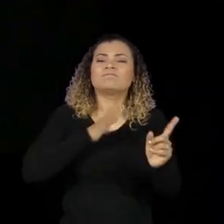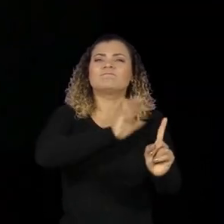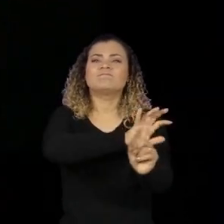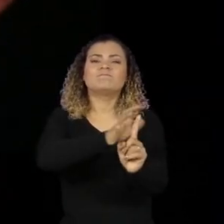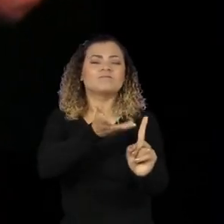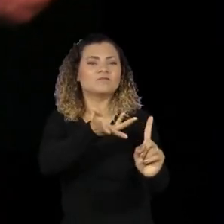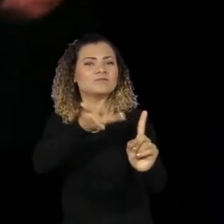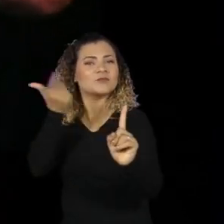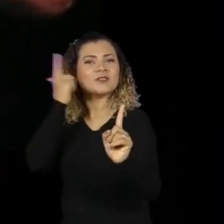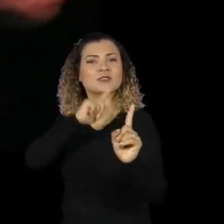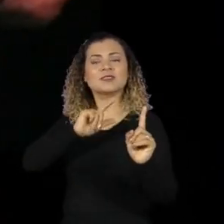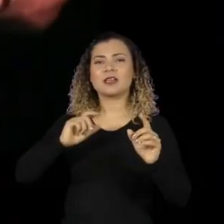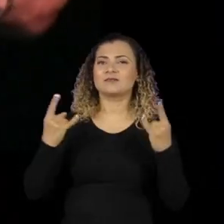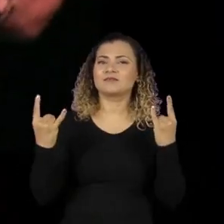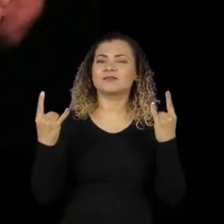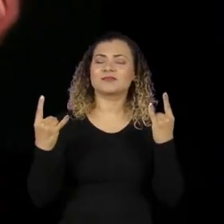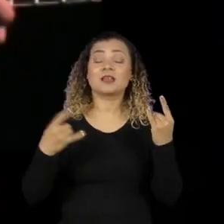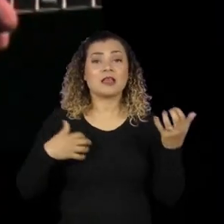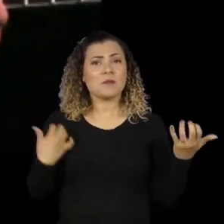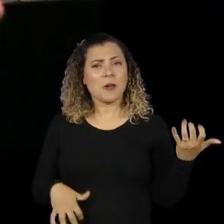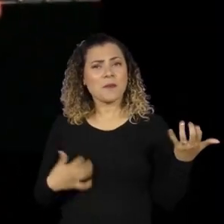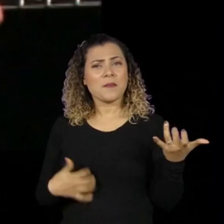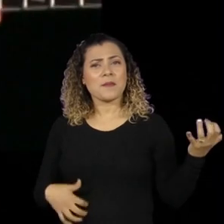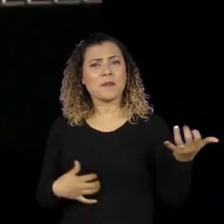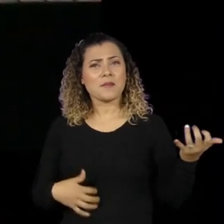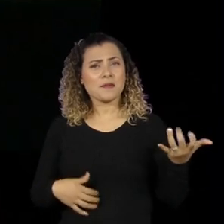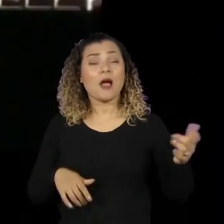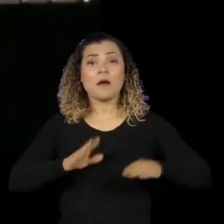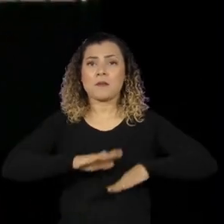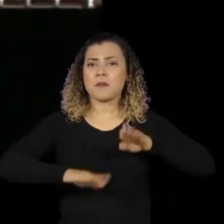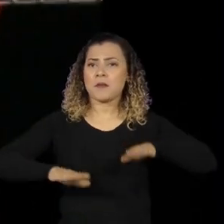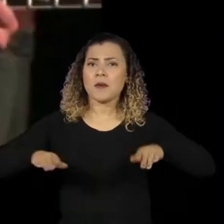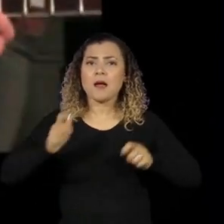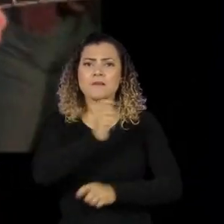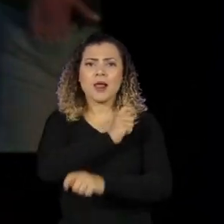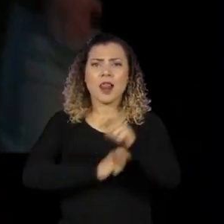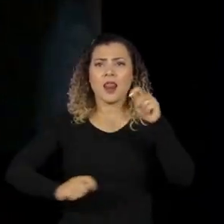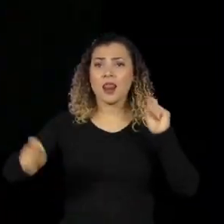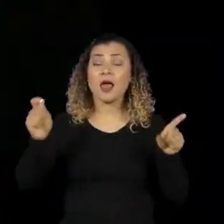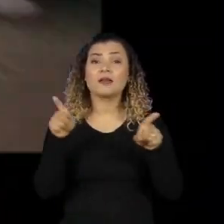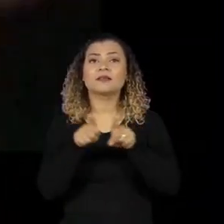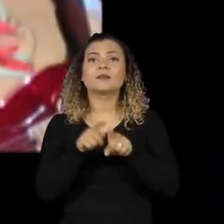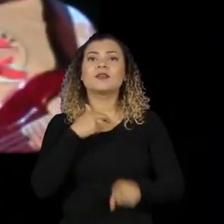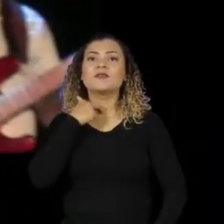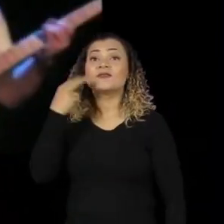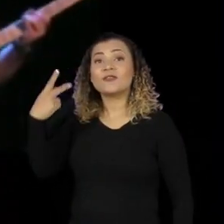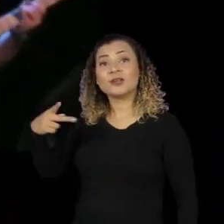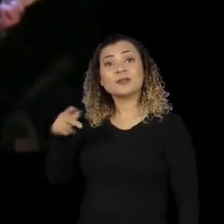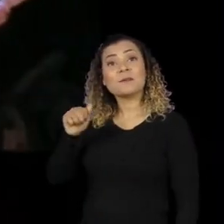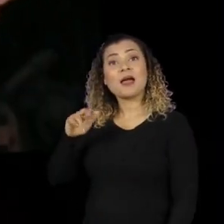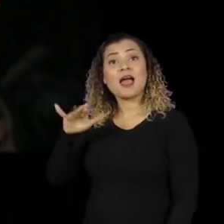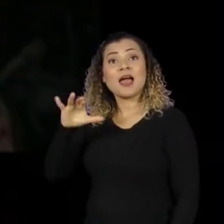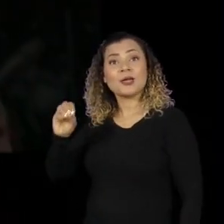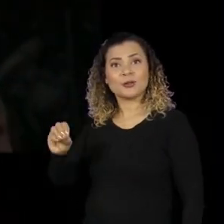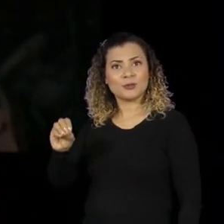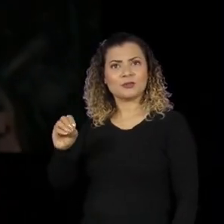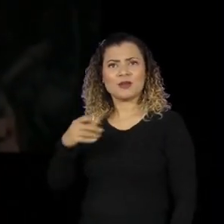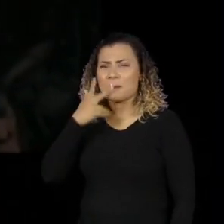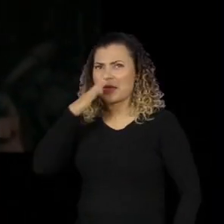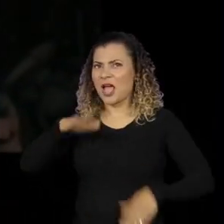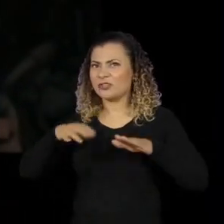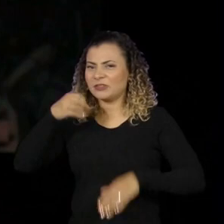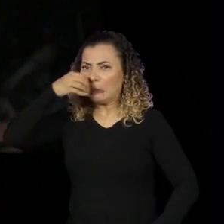envolvente. Guitarras, percussão e a voz rasgada de Mário Bortolotto, ora